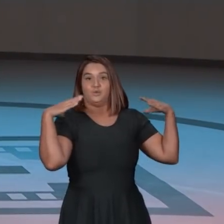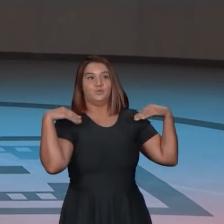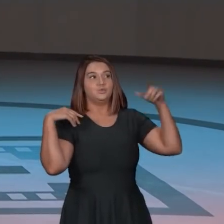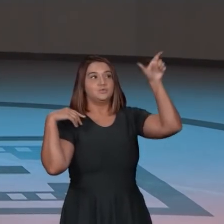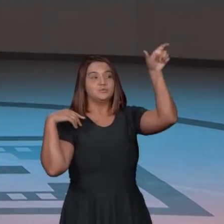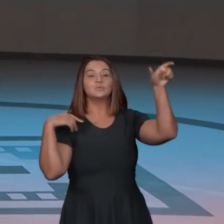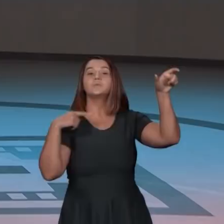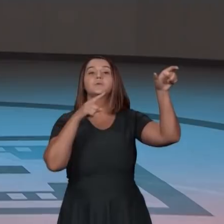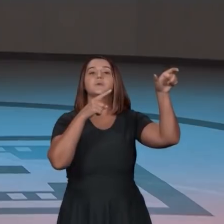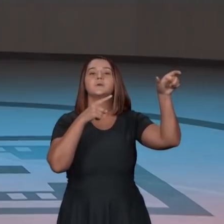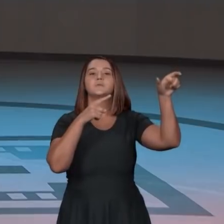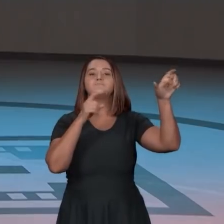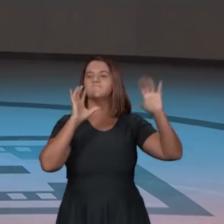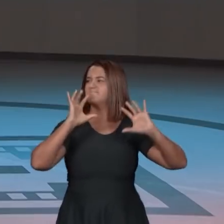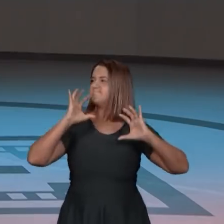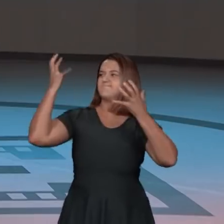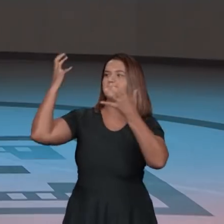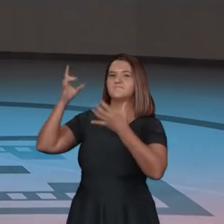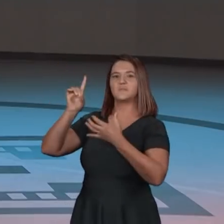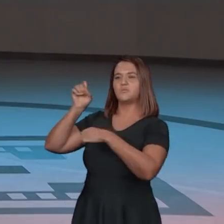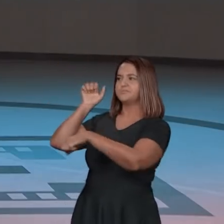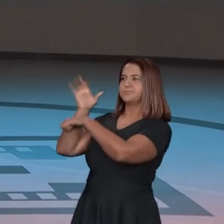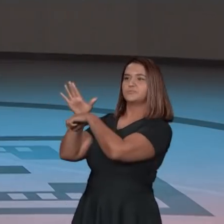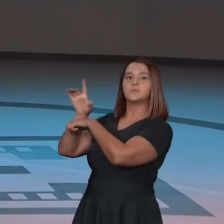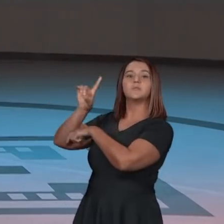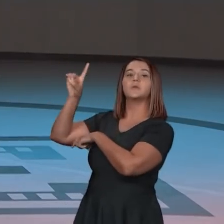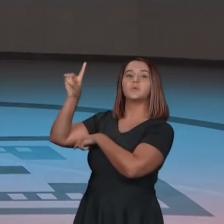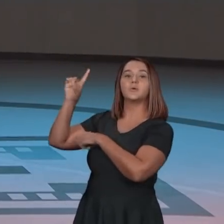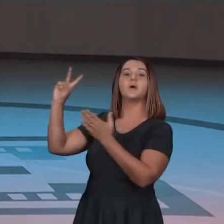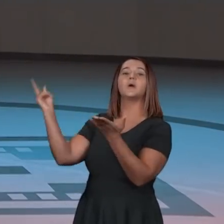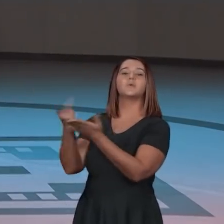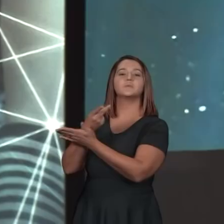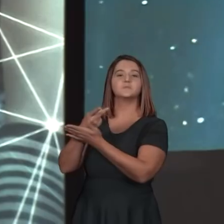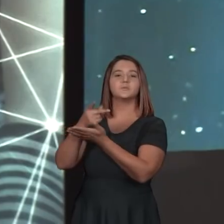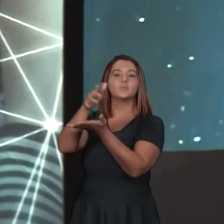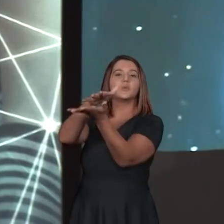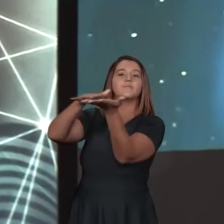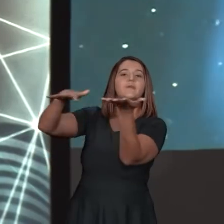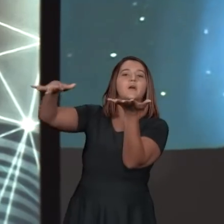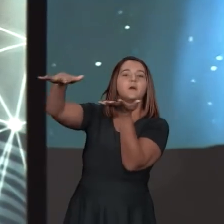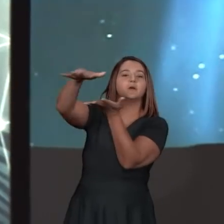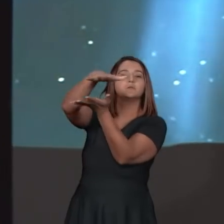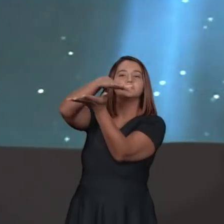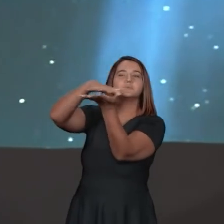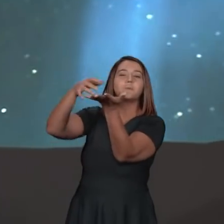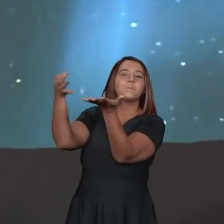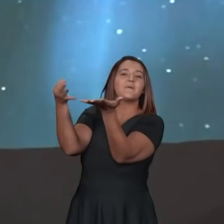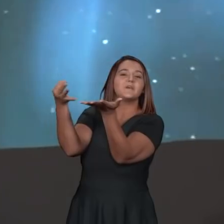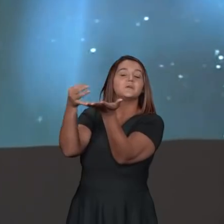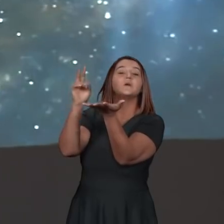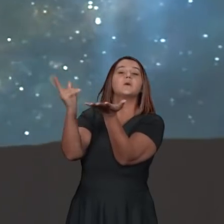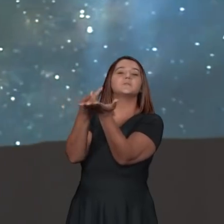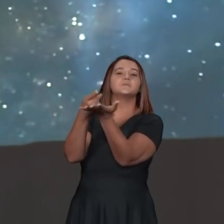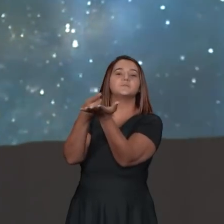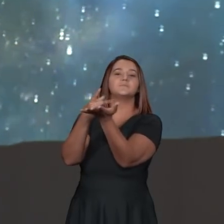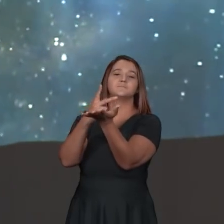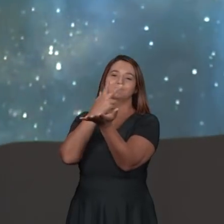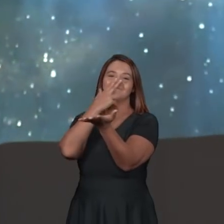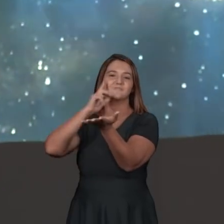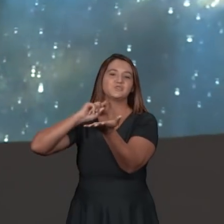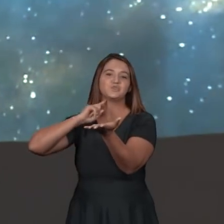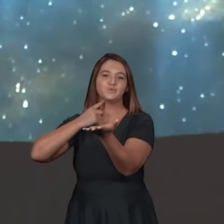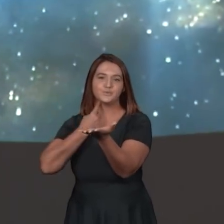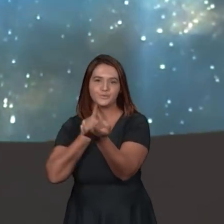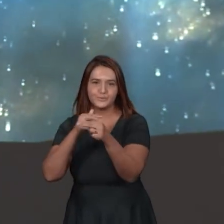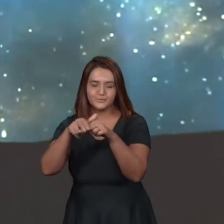Deus. E o mal então se instalou no universo. O problema é que o planeta Terra se uniu a essa